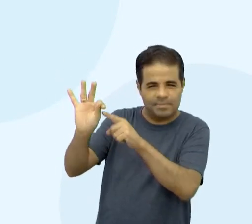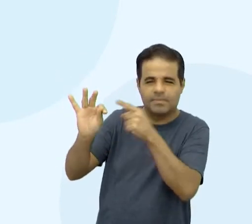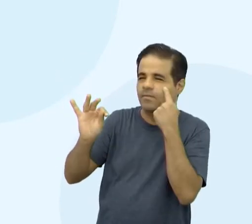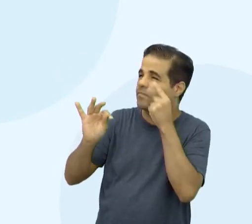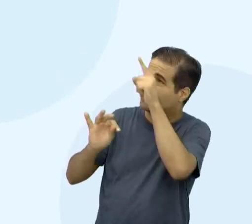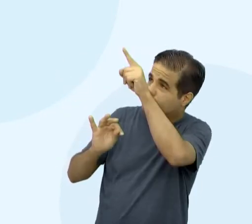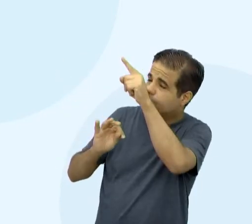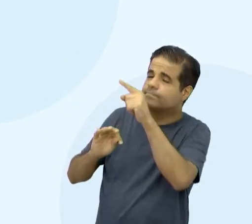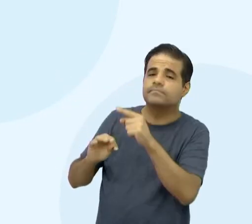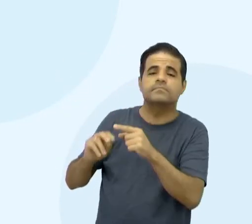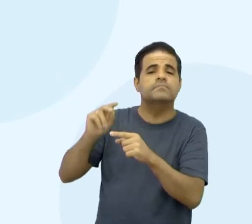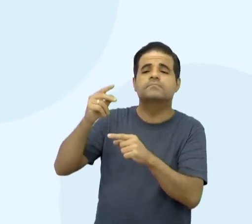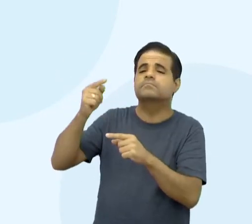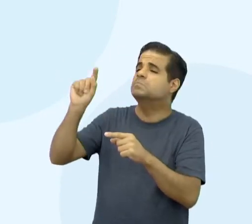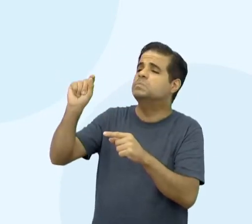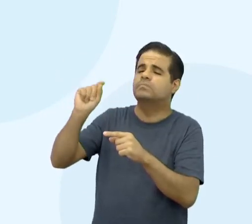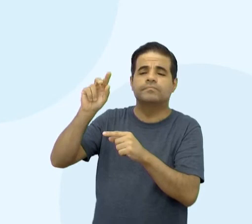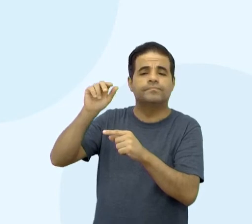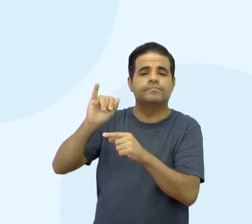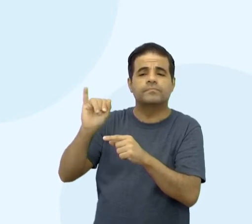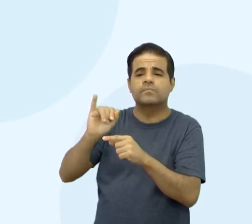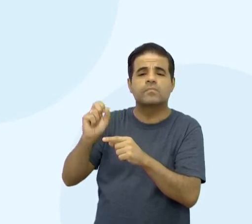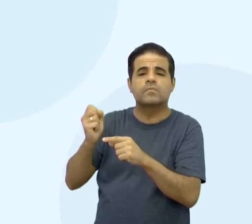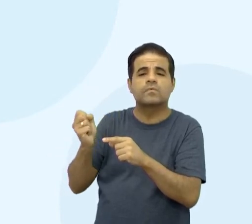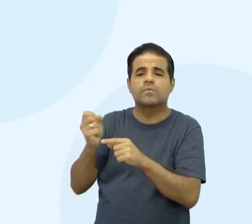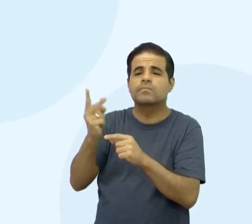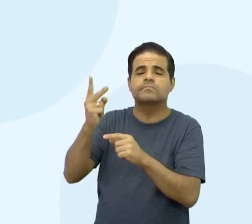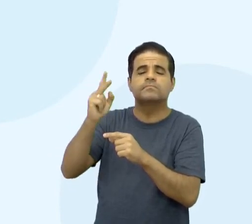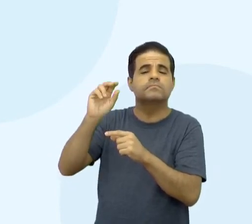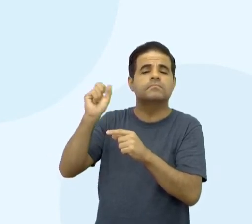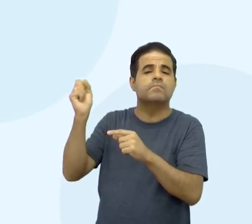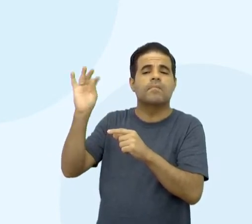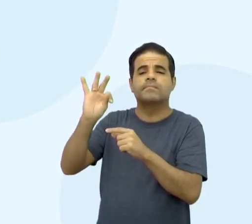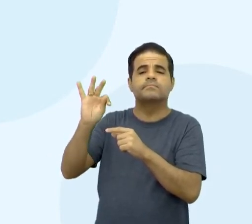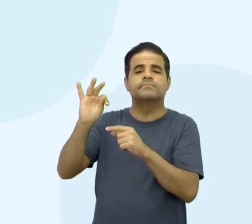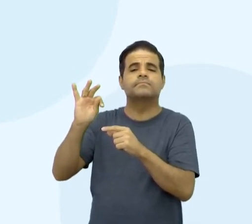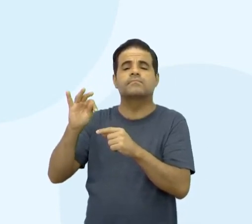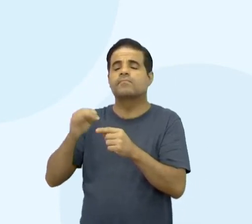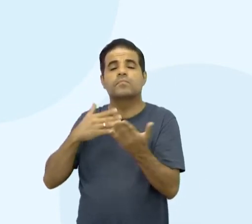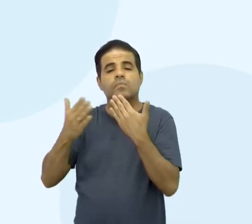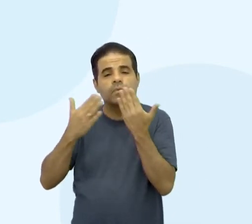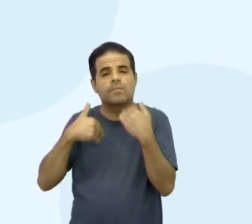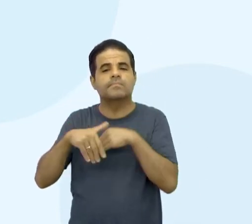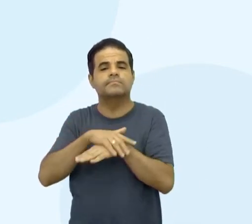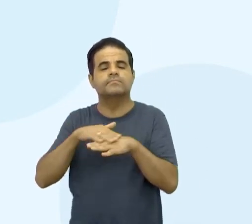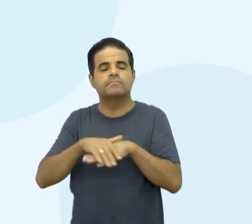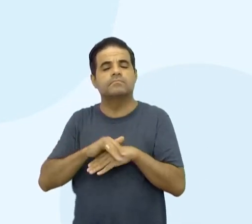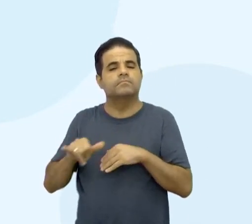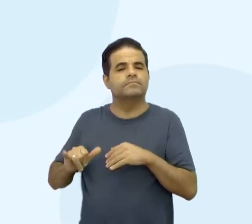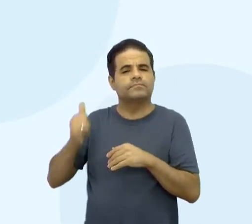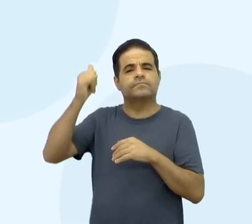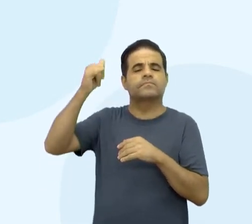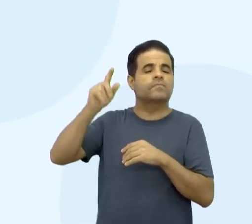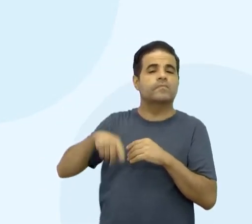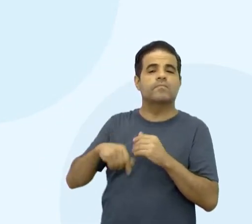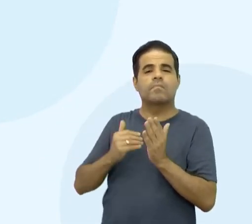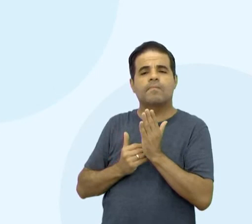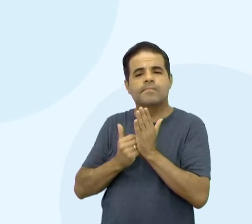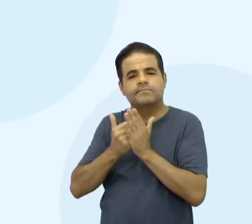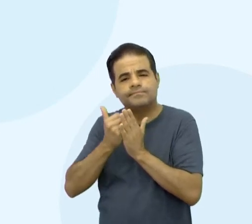né? Esse expoente, ele pode aumentar aí. Então, a gente conversa aí que os juros compostos, ele